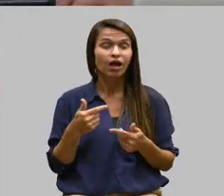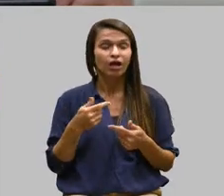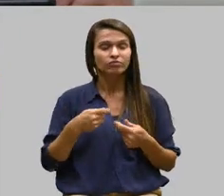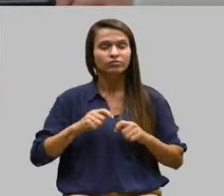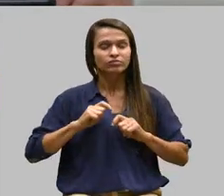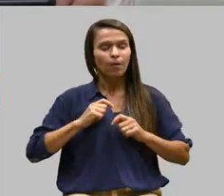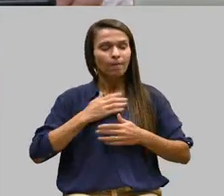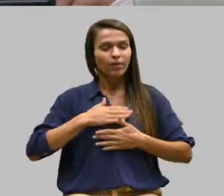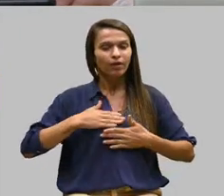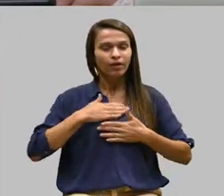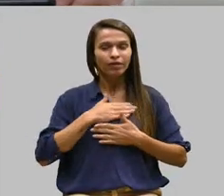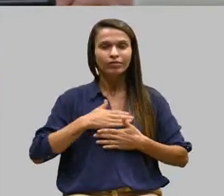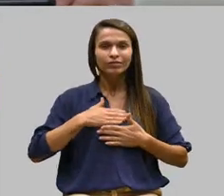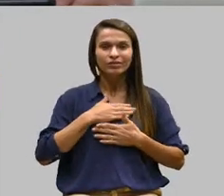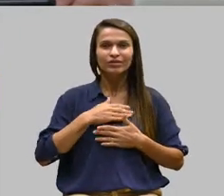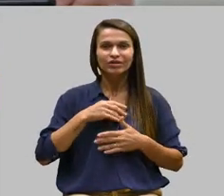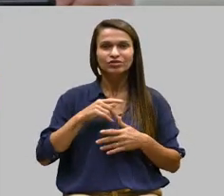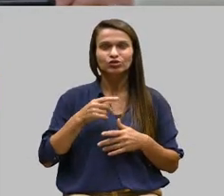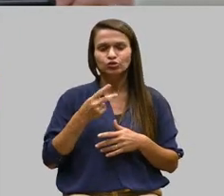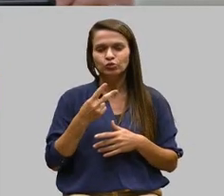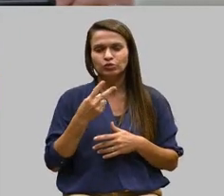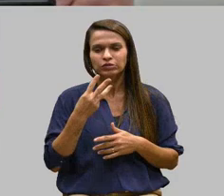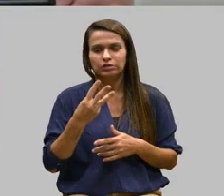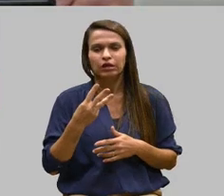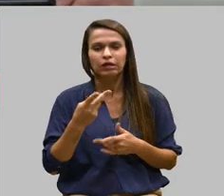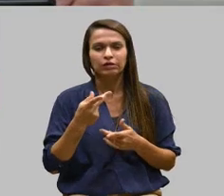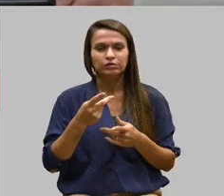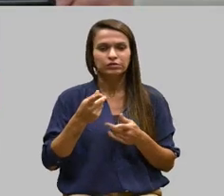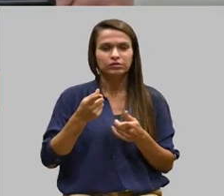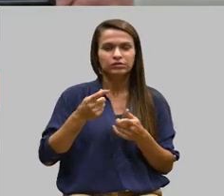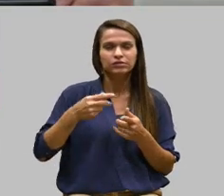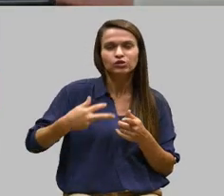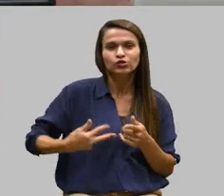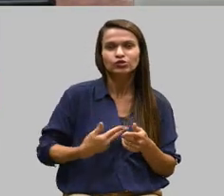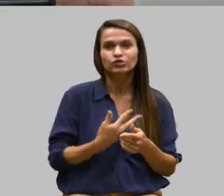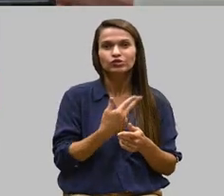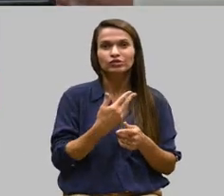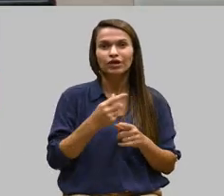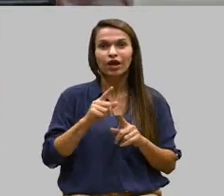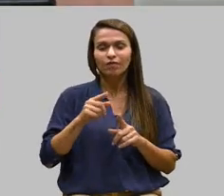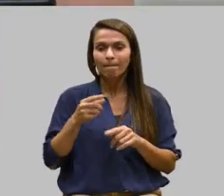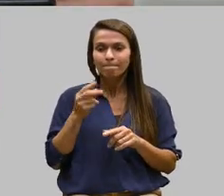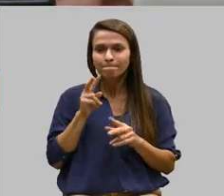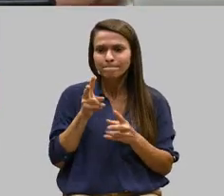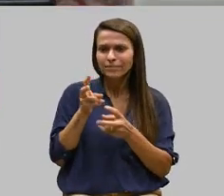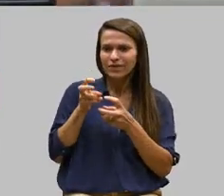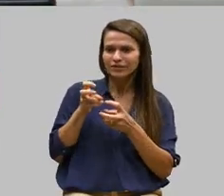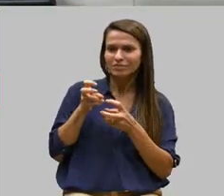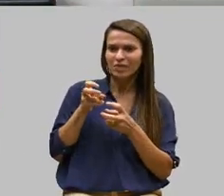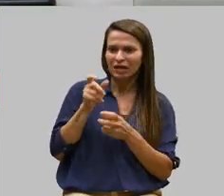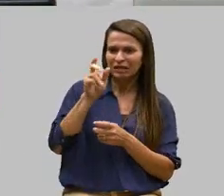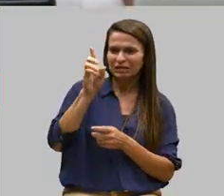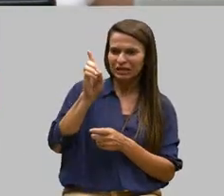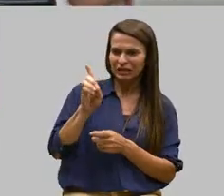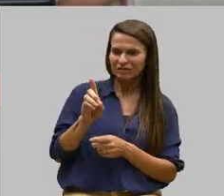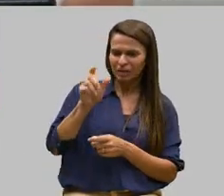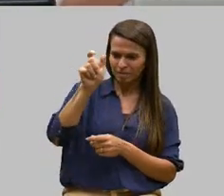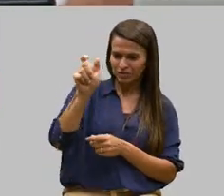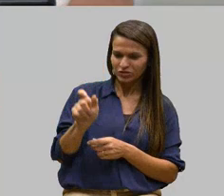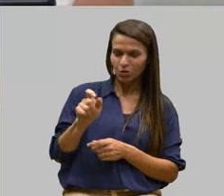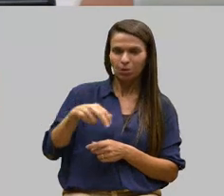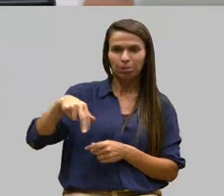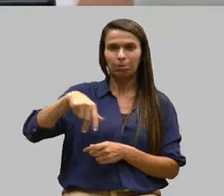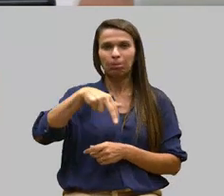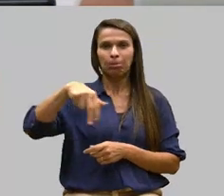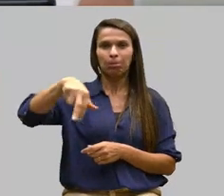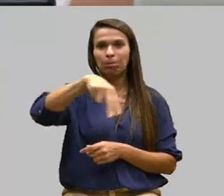depois das vezes duas três cirurgias um ano de tratamento ver aquele deficiente em pé de ambulante então convivi com isso a vida